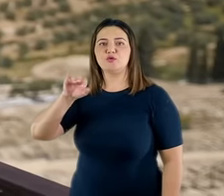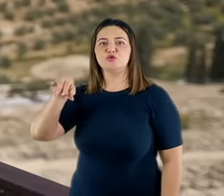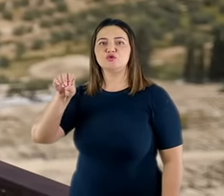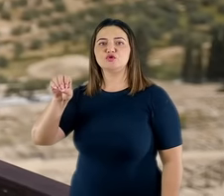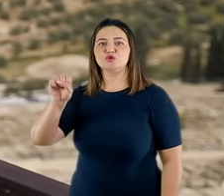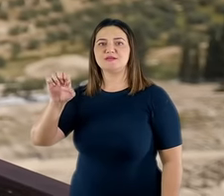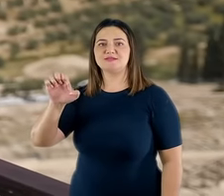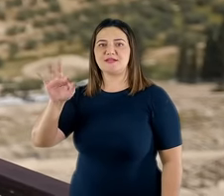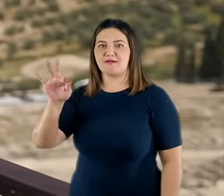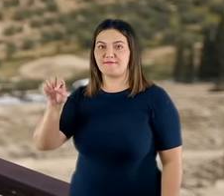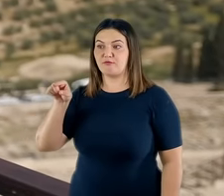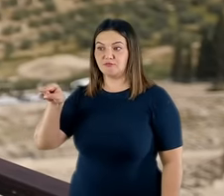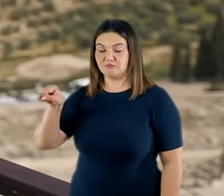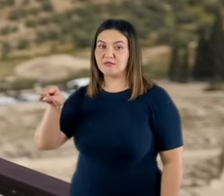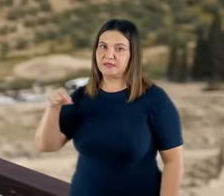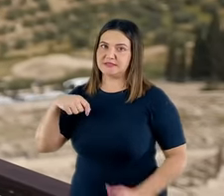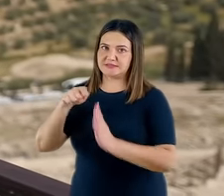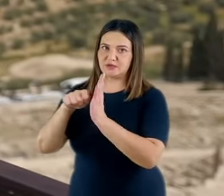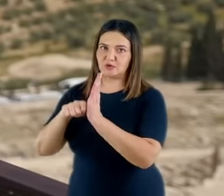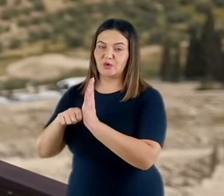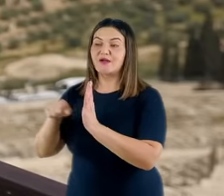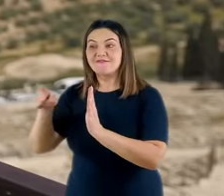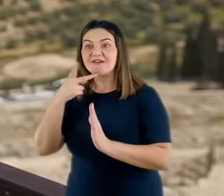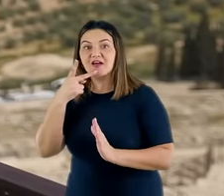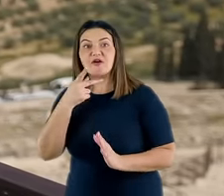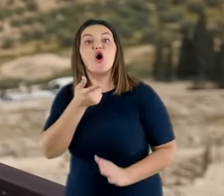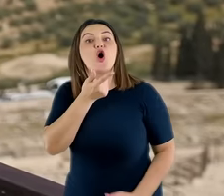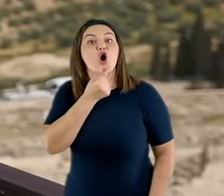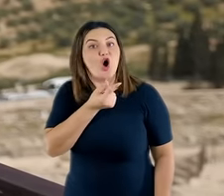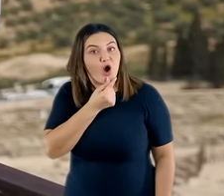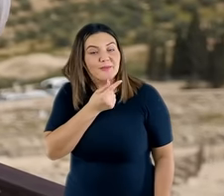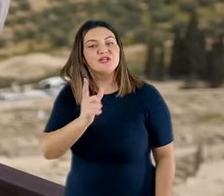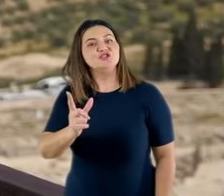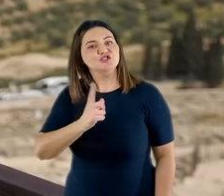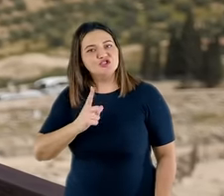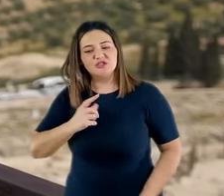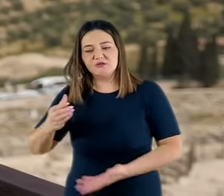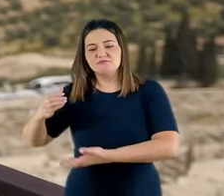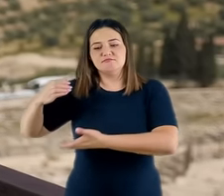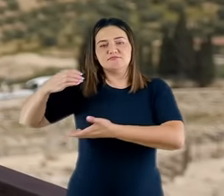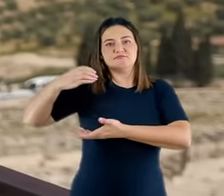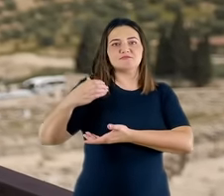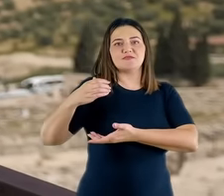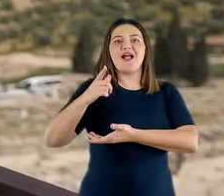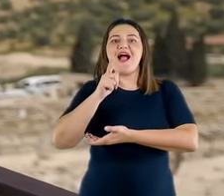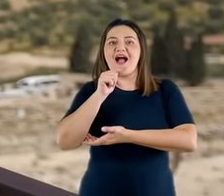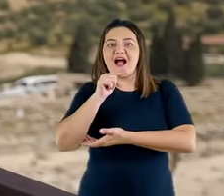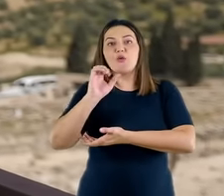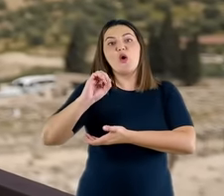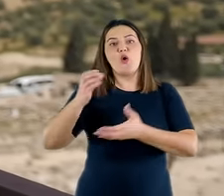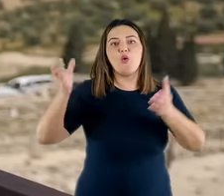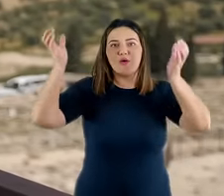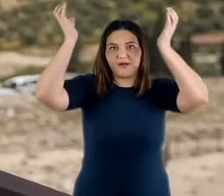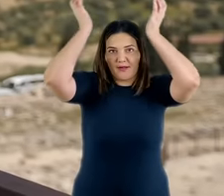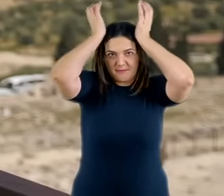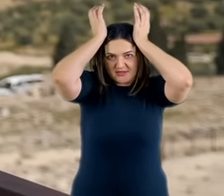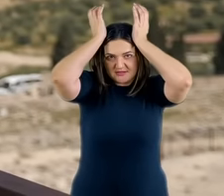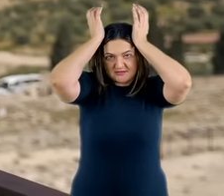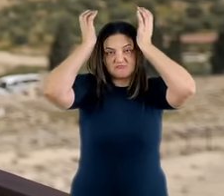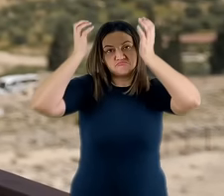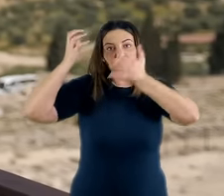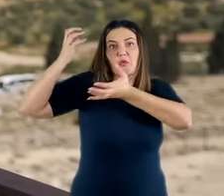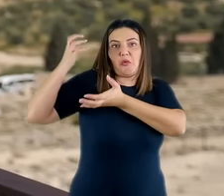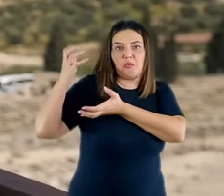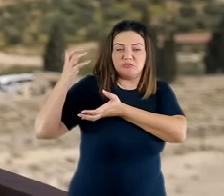serem celibatários, eles mesmos, os homens, carregavam um pote d'água na cabeça ou no ombro,